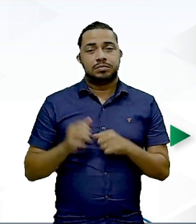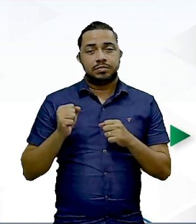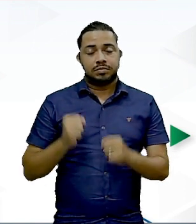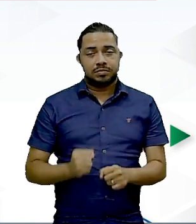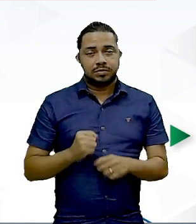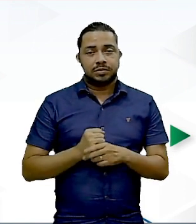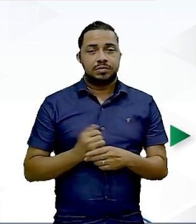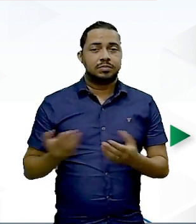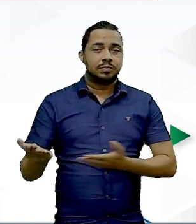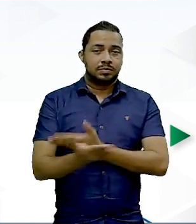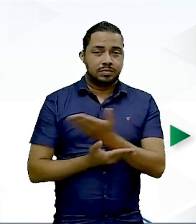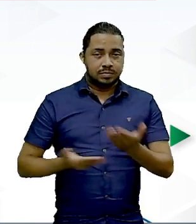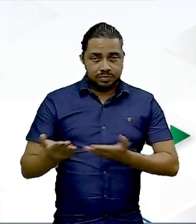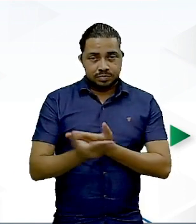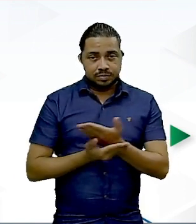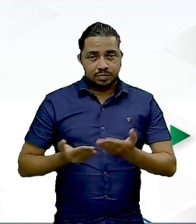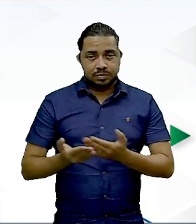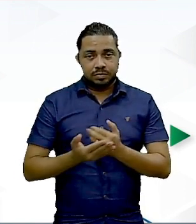uma relação em que